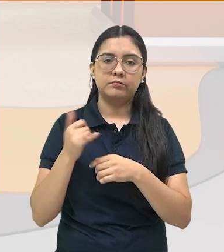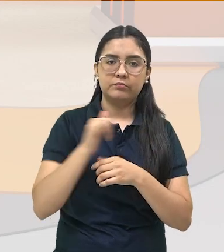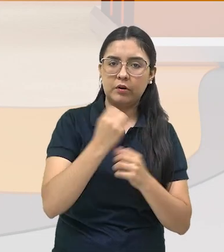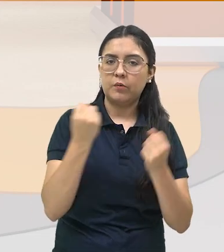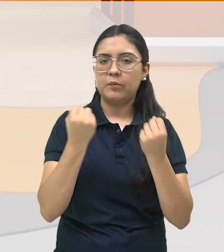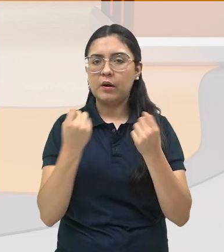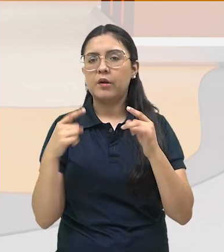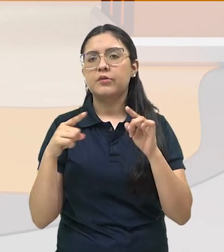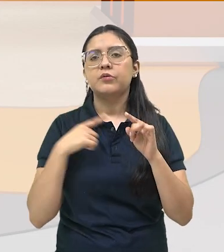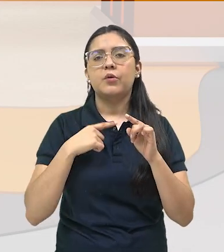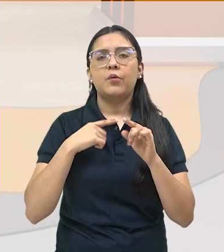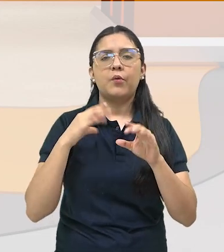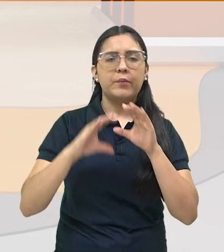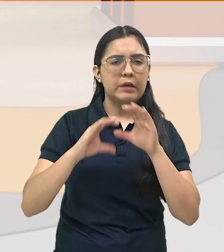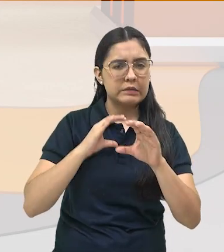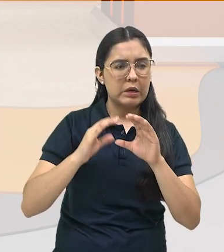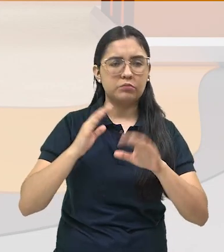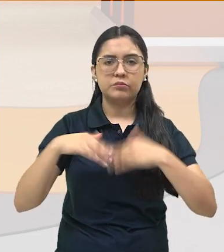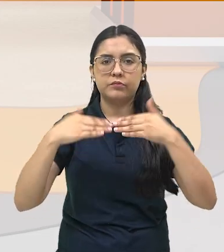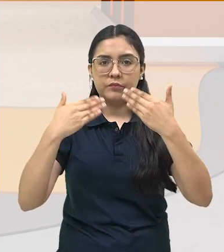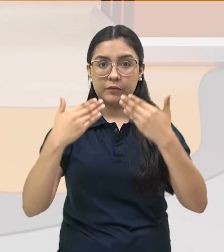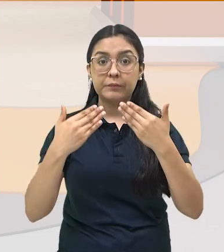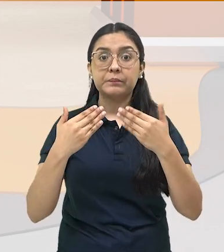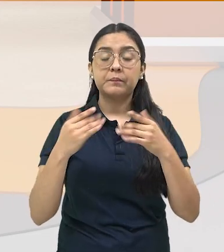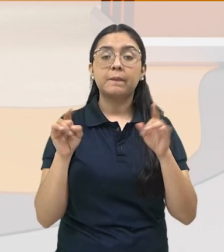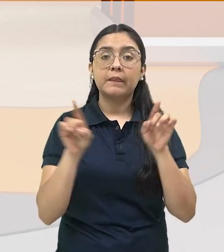meios de comunicação, a gente